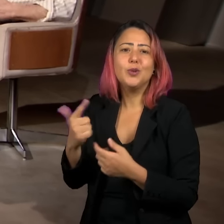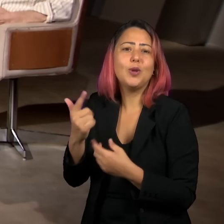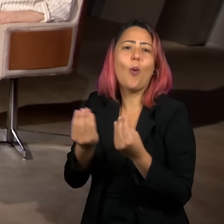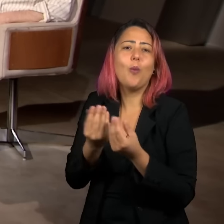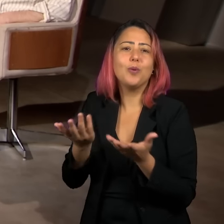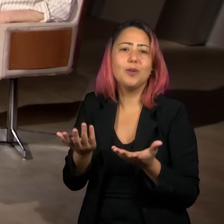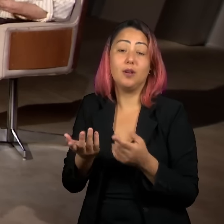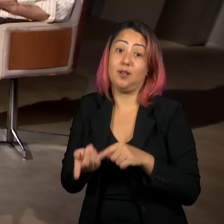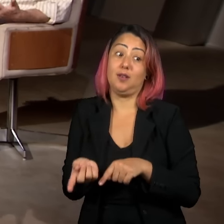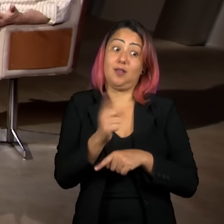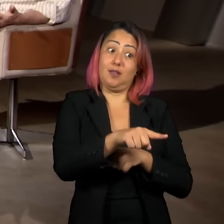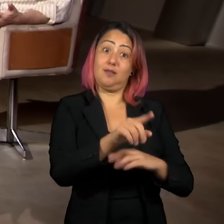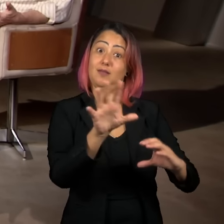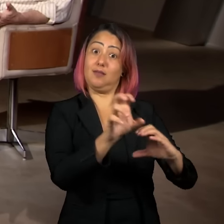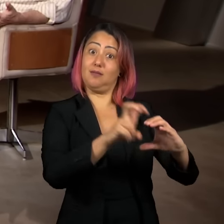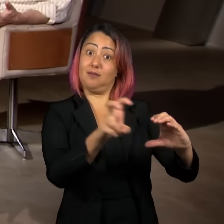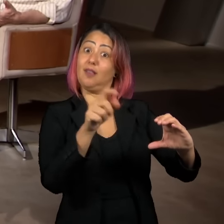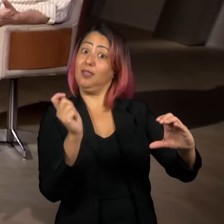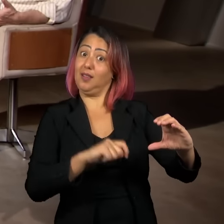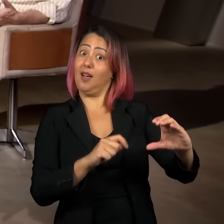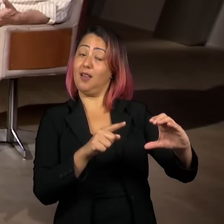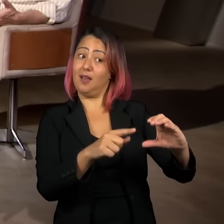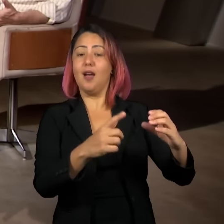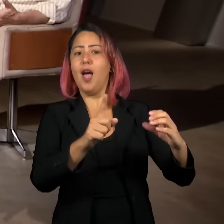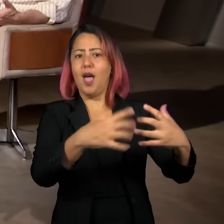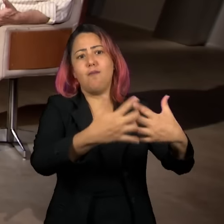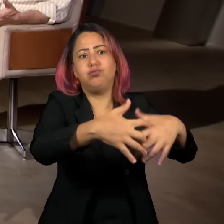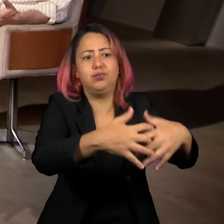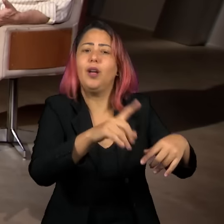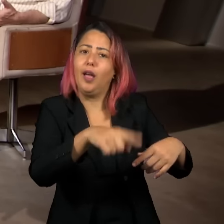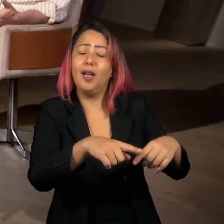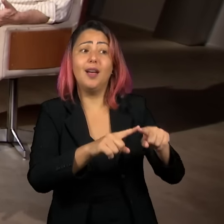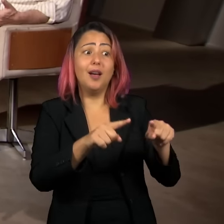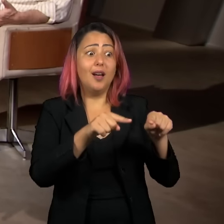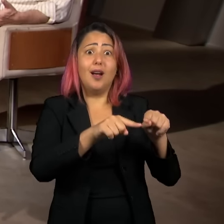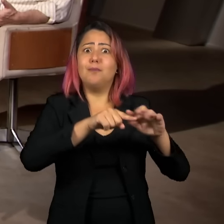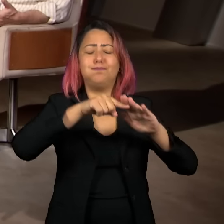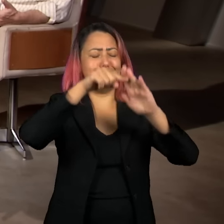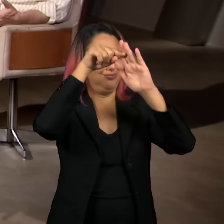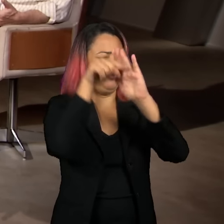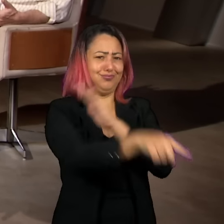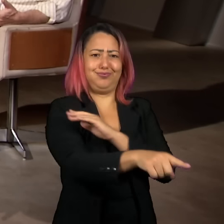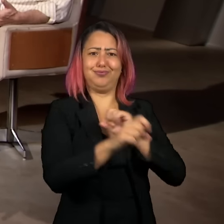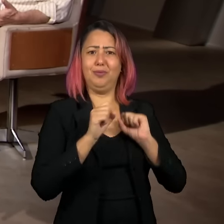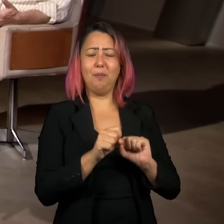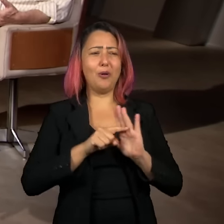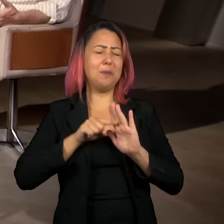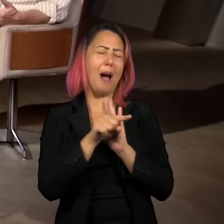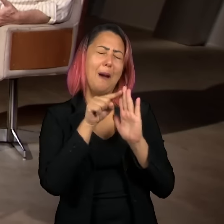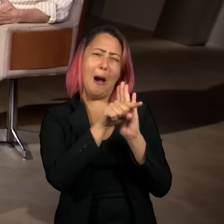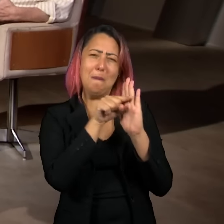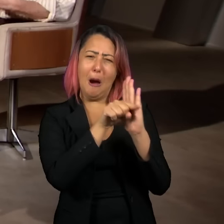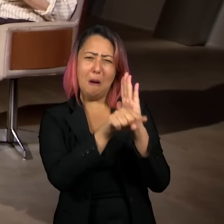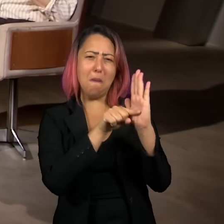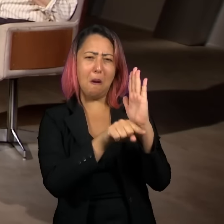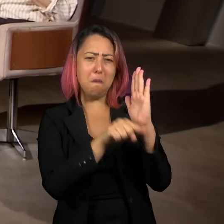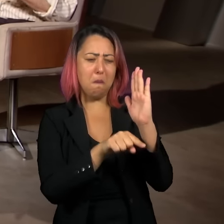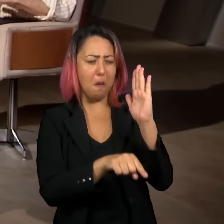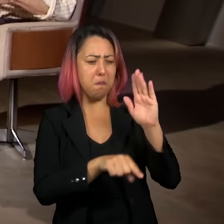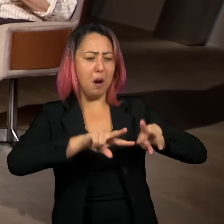entendeu Agora eu tenho uma máquina infinita né eu posso ficar fazendo pergunta e e e